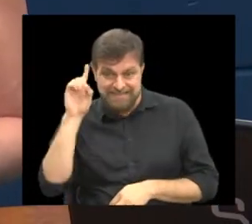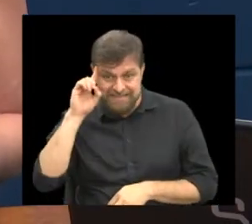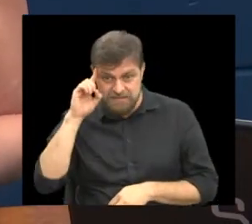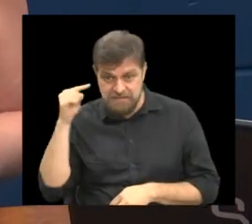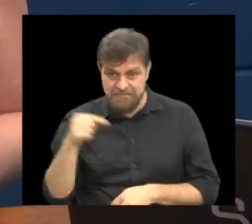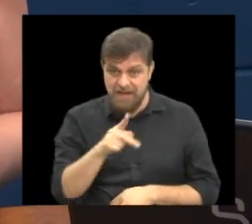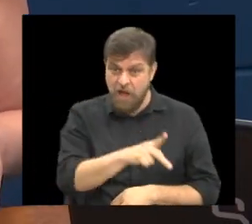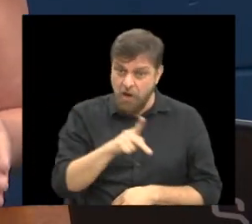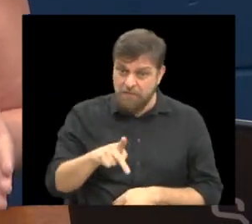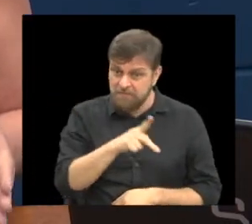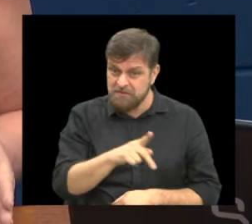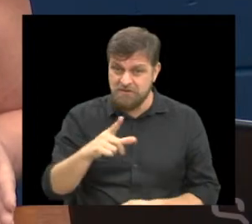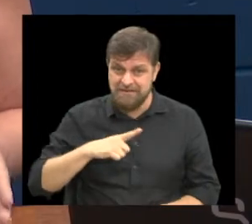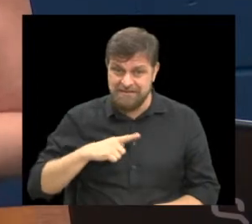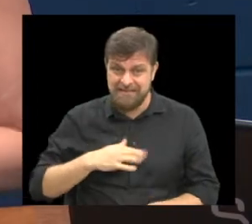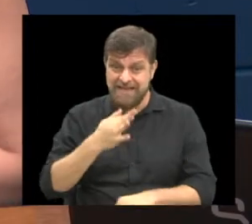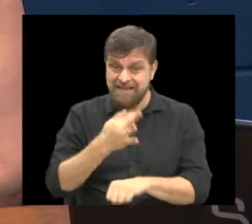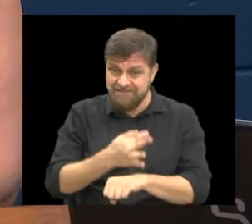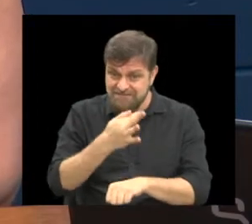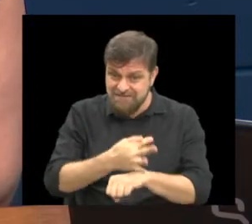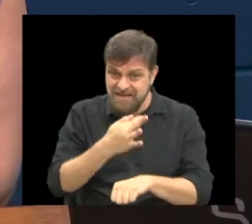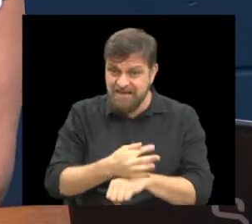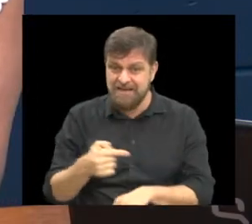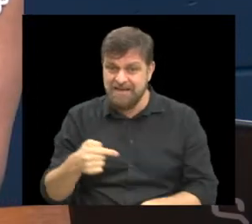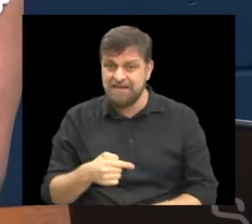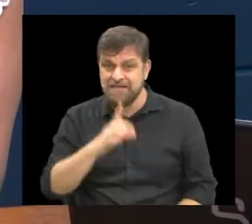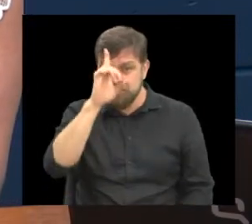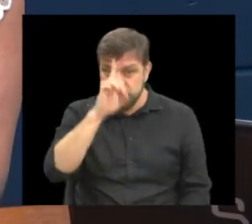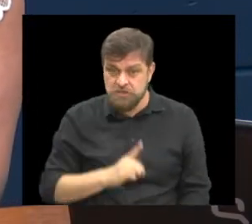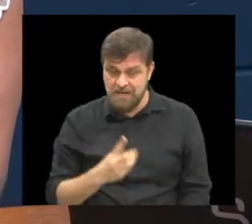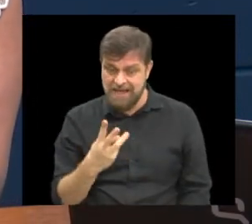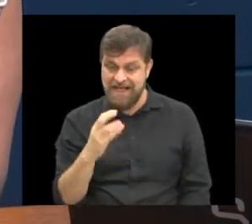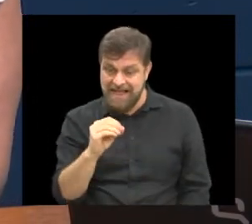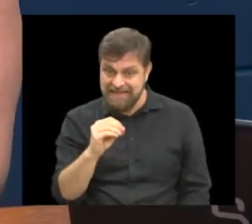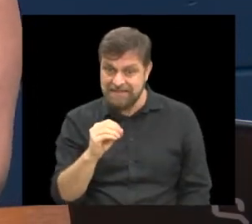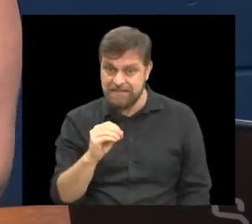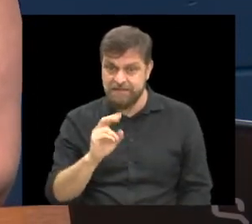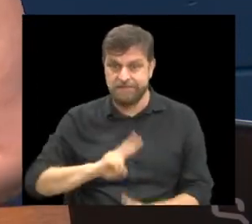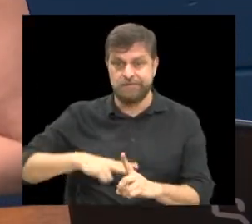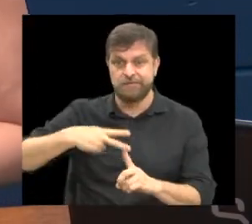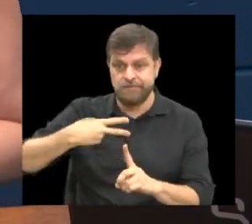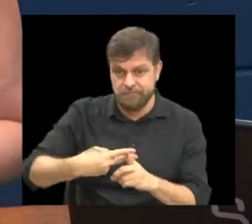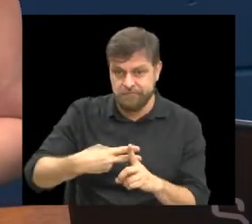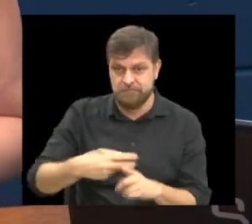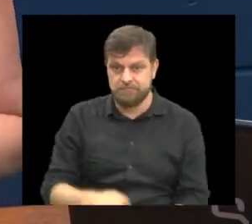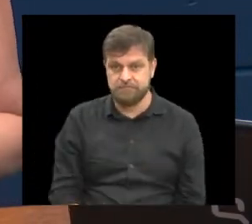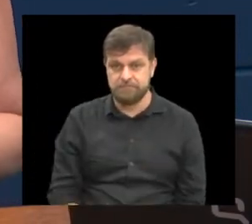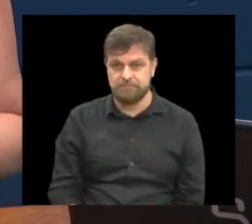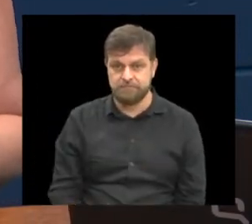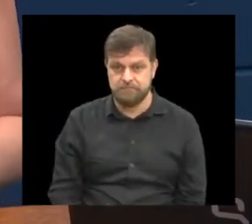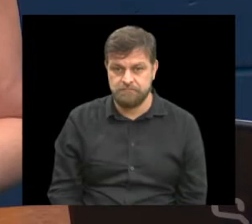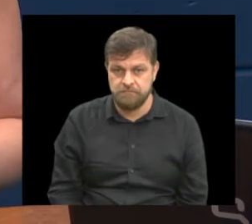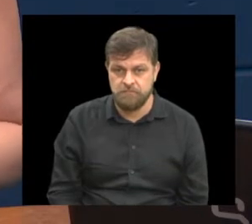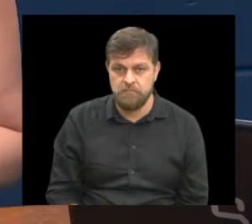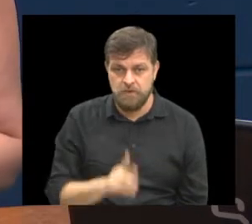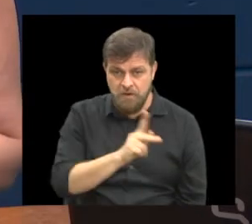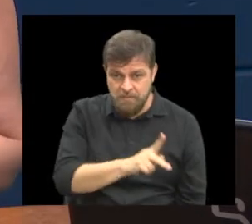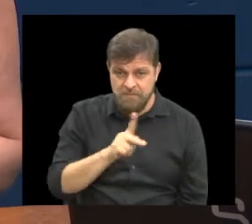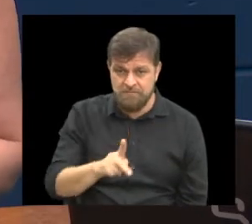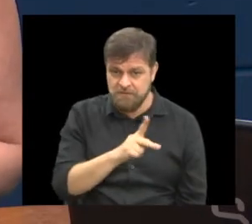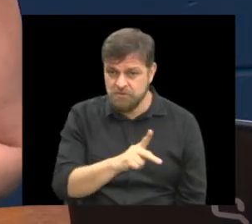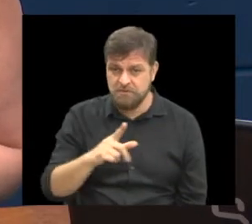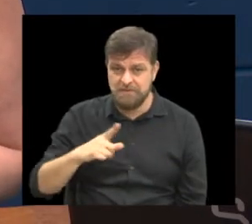além dos 30 dias de férias, ele tem direito a mais 30 de recesso. Mas, como falei a vocês, todo professor tem